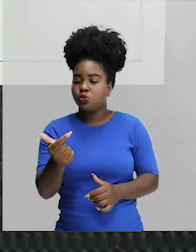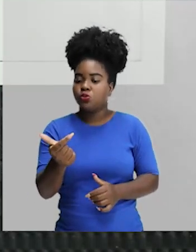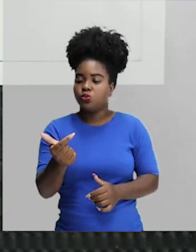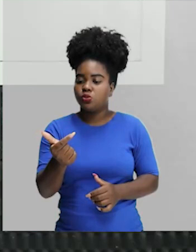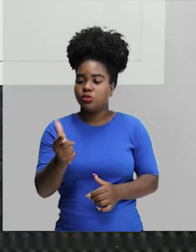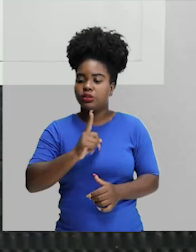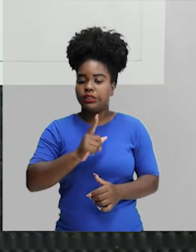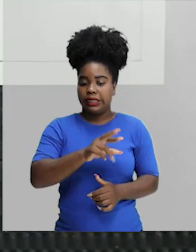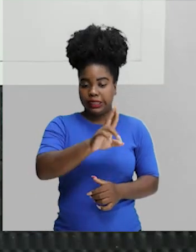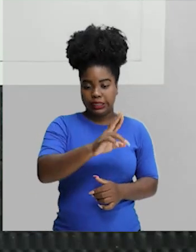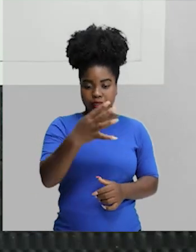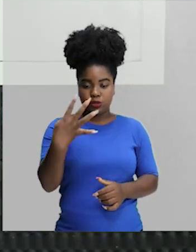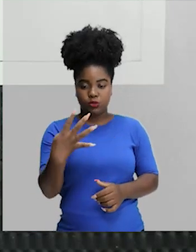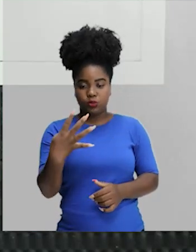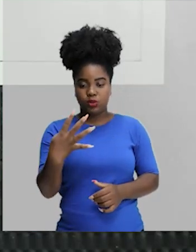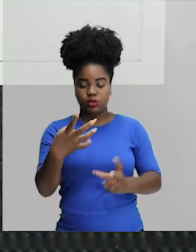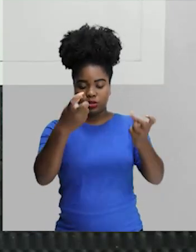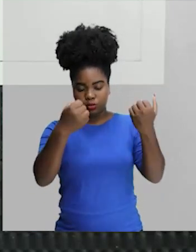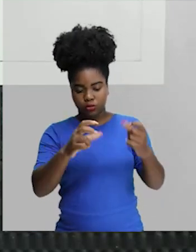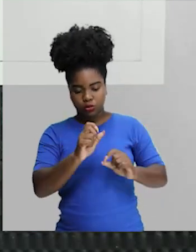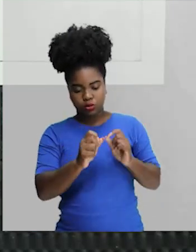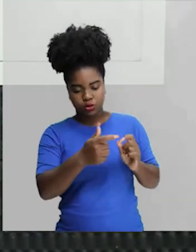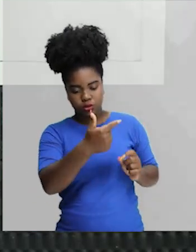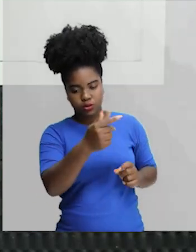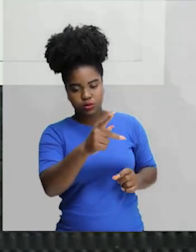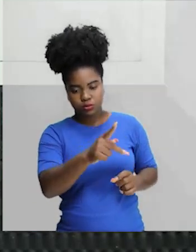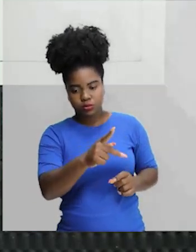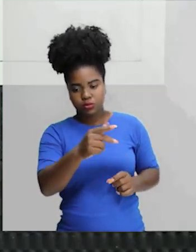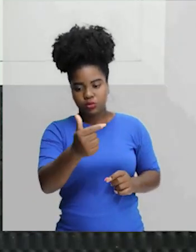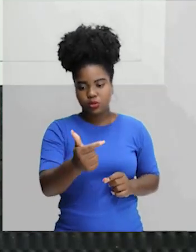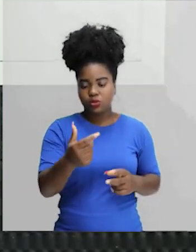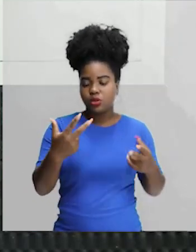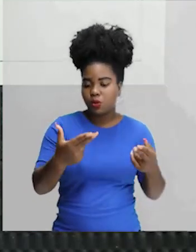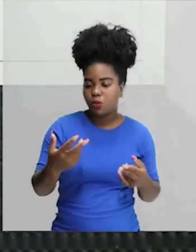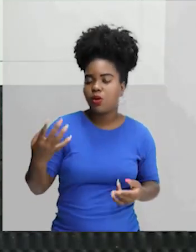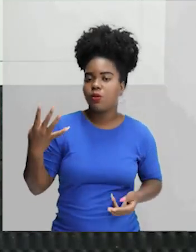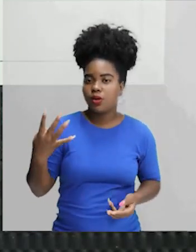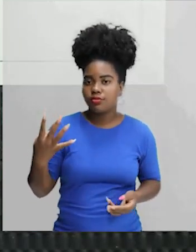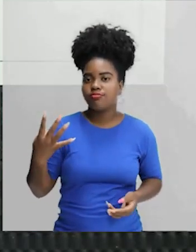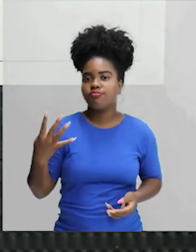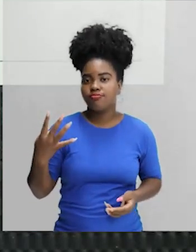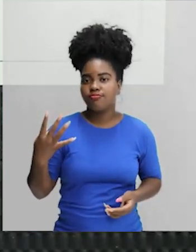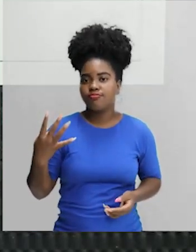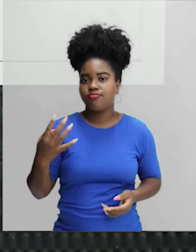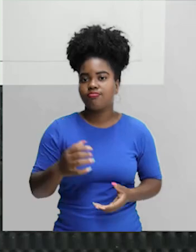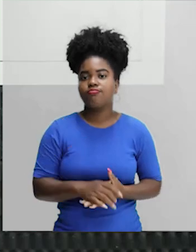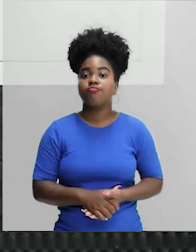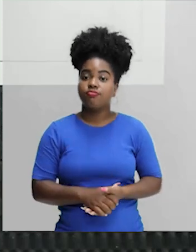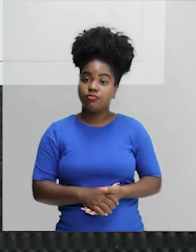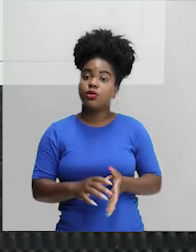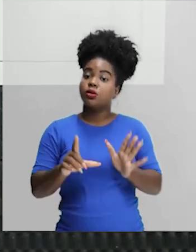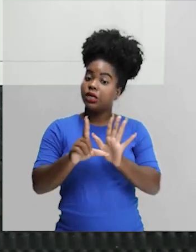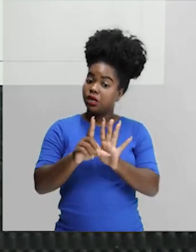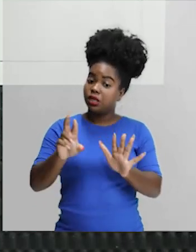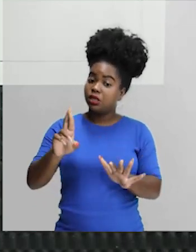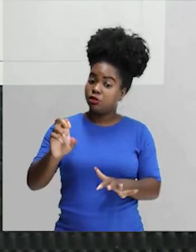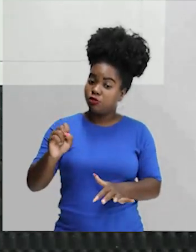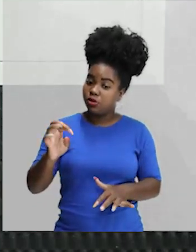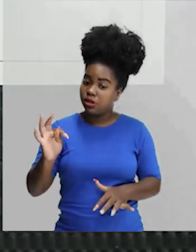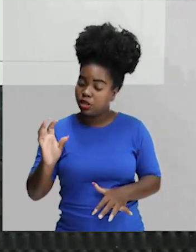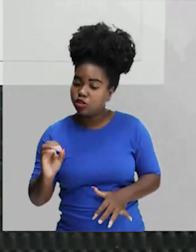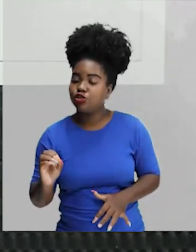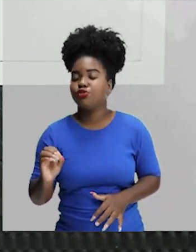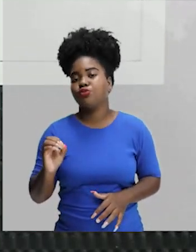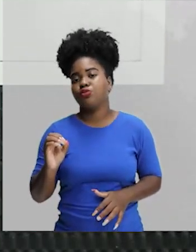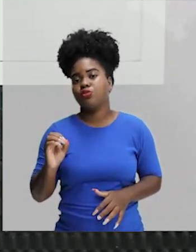está dizendo para mim que o P2 é igual a 4. Isso aqui é o teorema do resto. O valor numérico